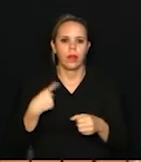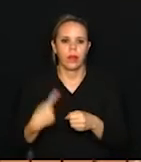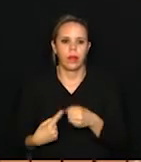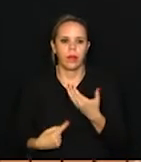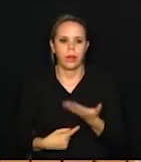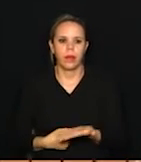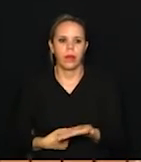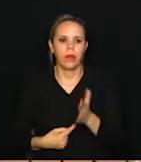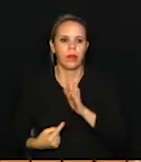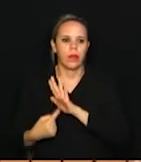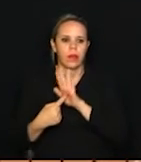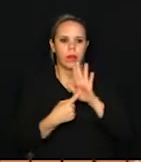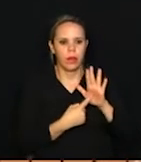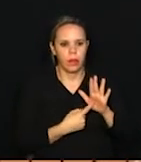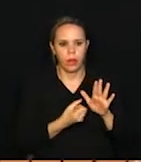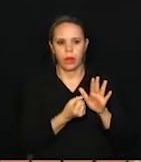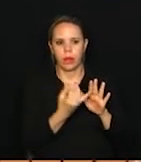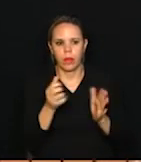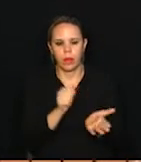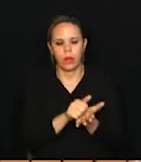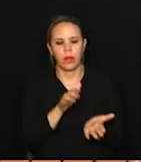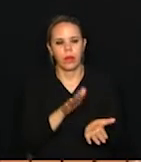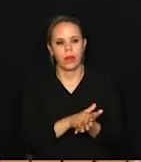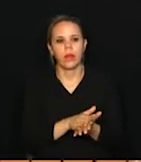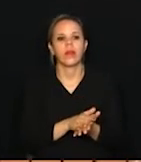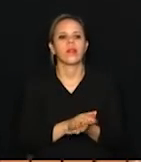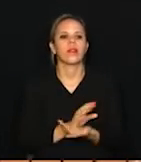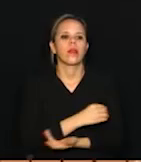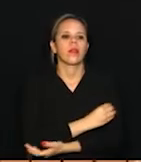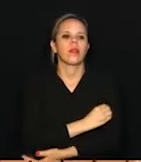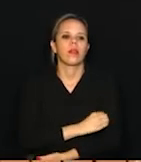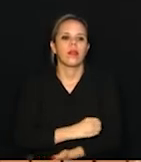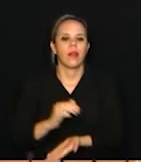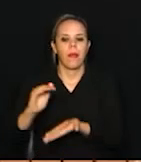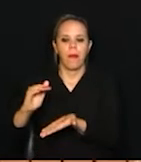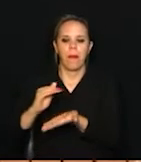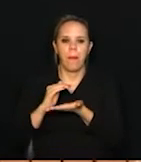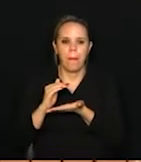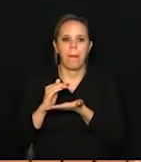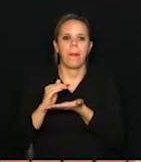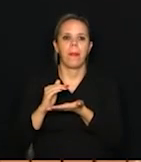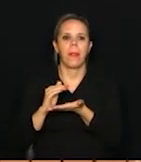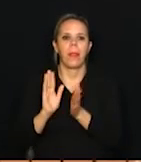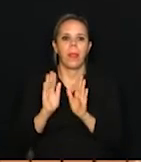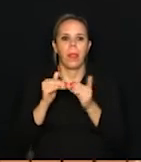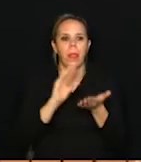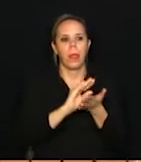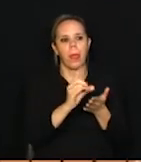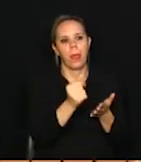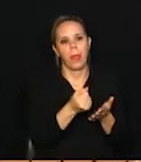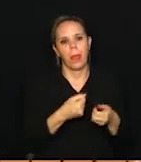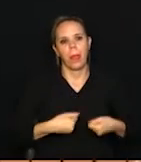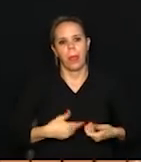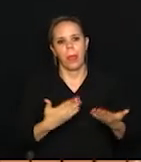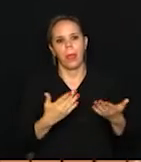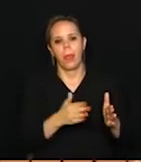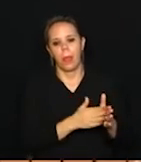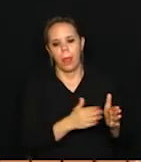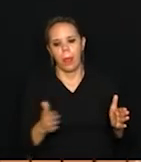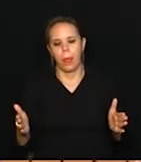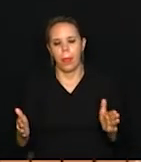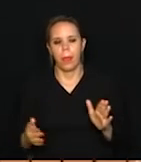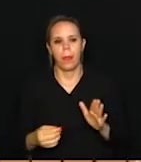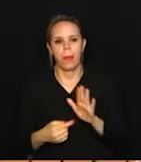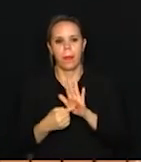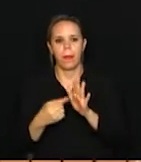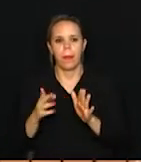que era a apresentação da quantidade de multas aplicadas, montante arrecadado e a destinação dos recursos no período que foi